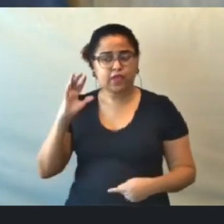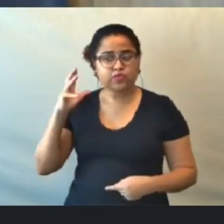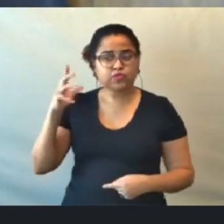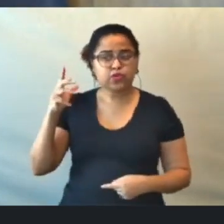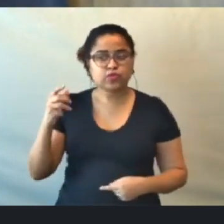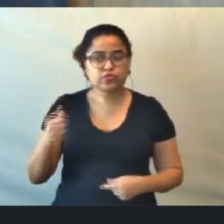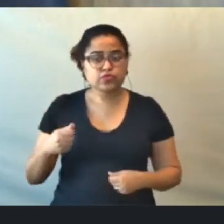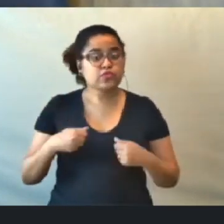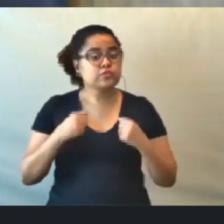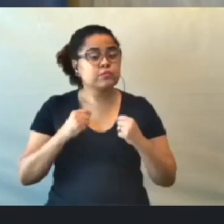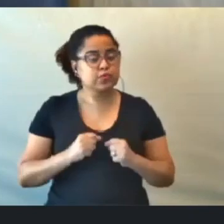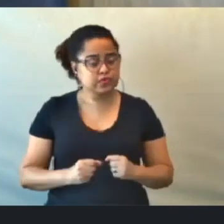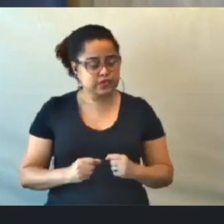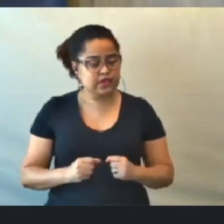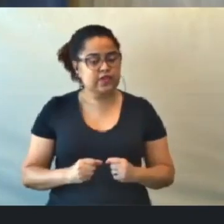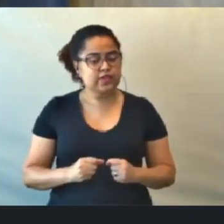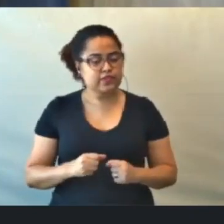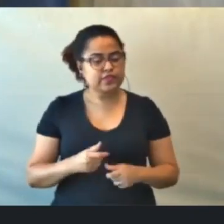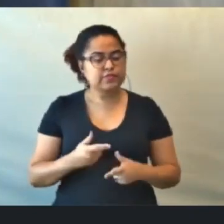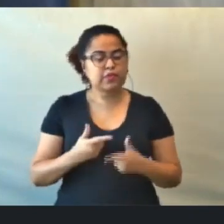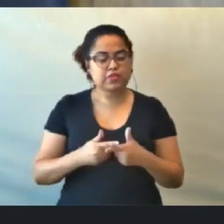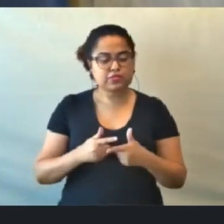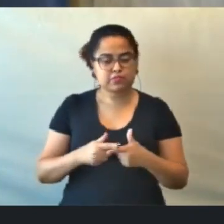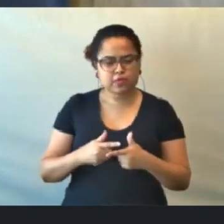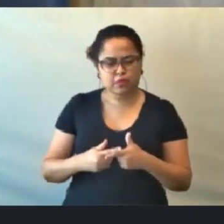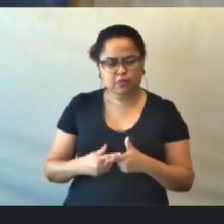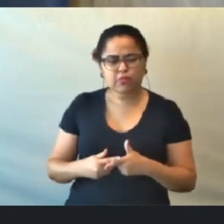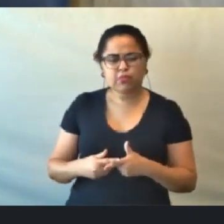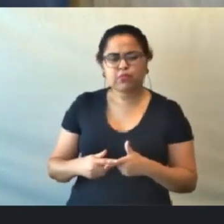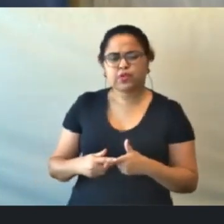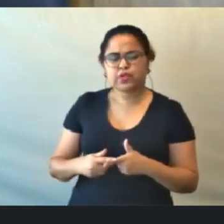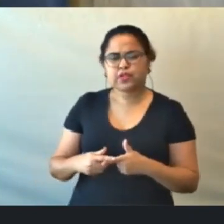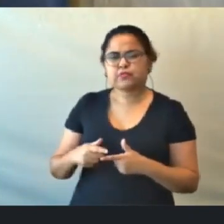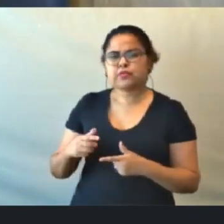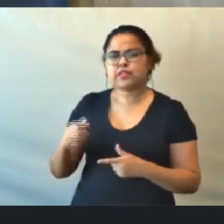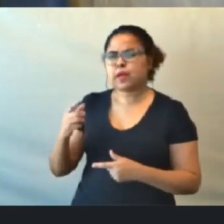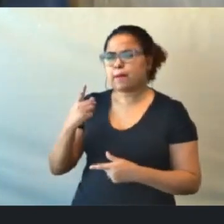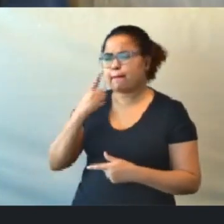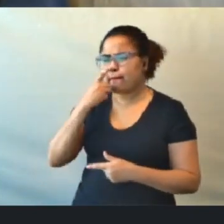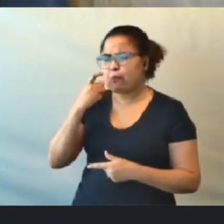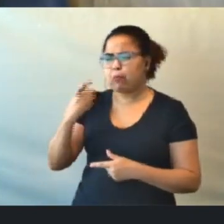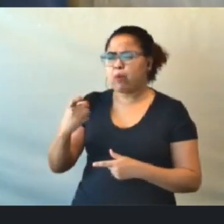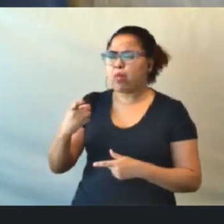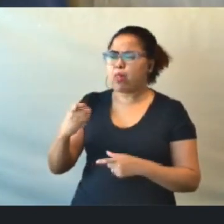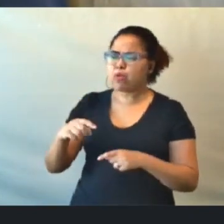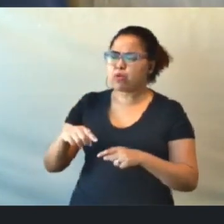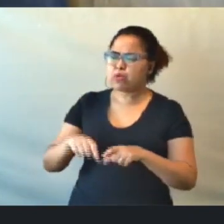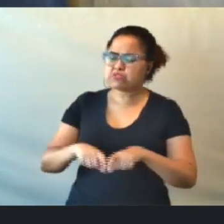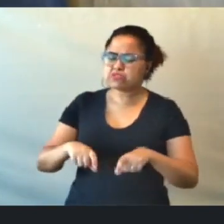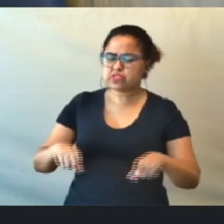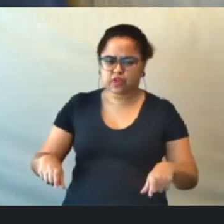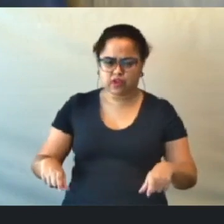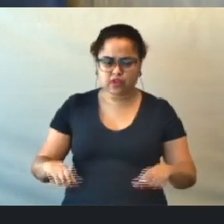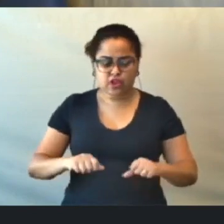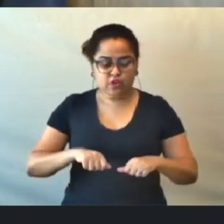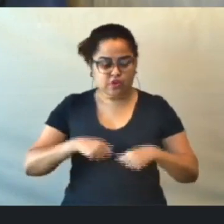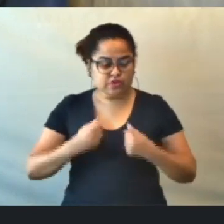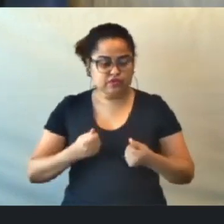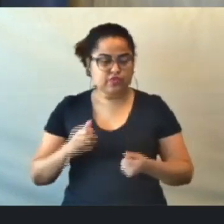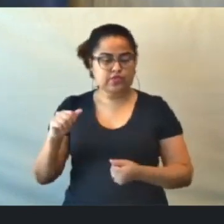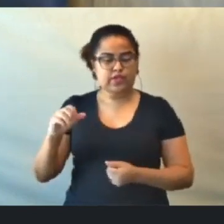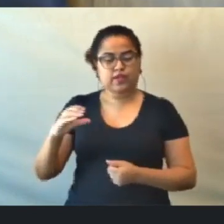da poluição difusa. E é um esforço da academia, é um esforço do